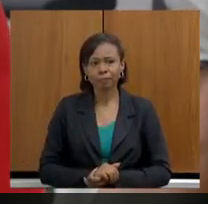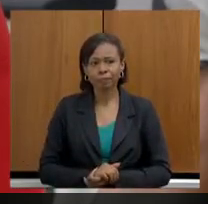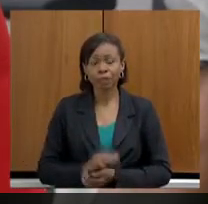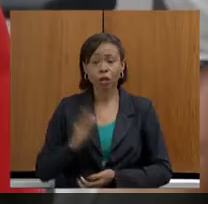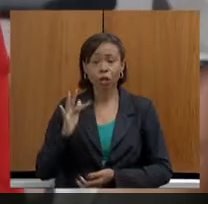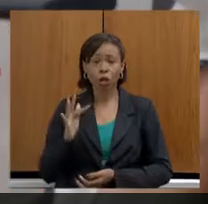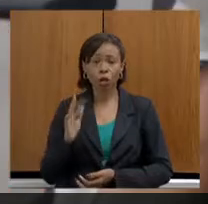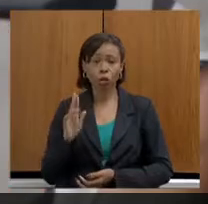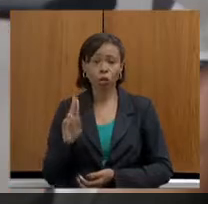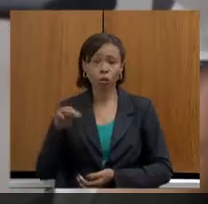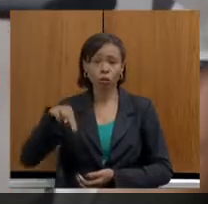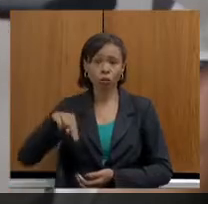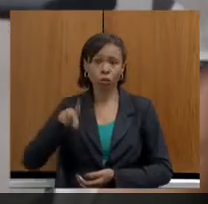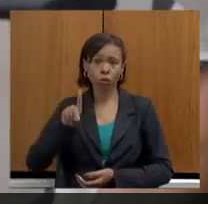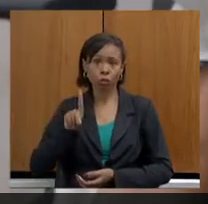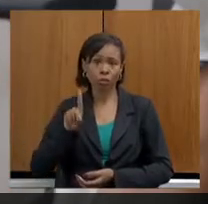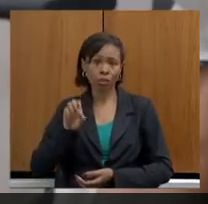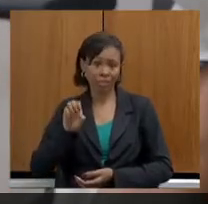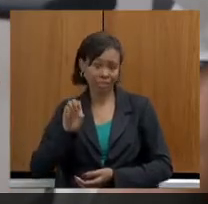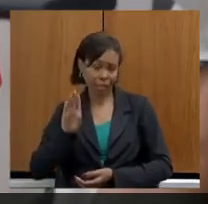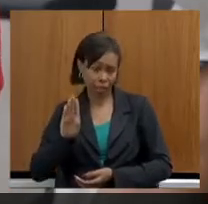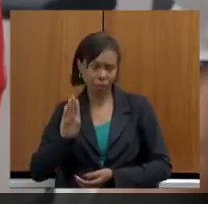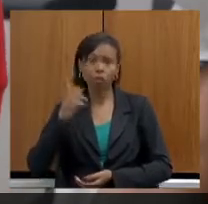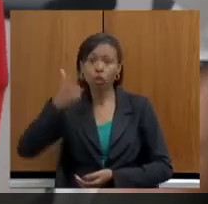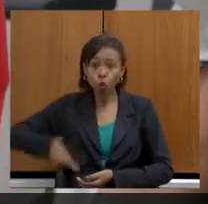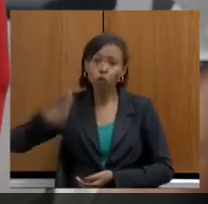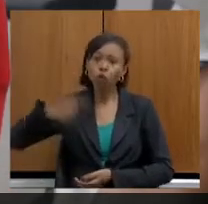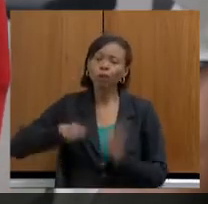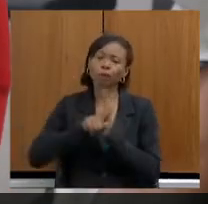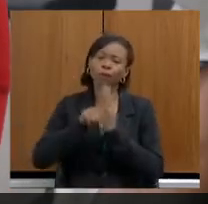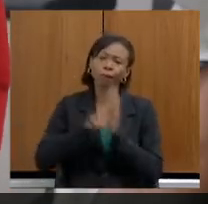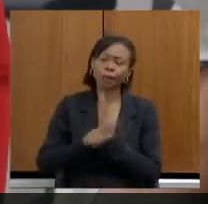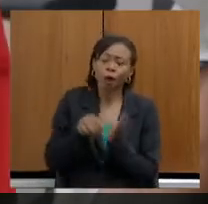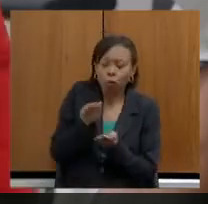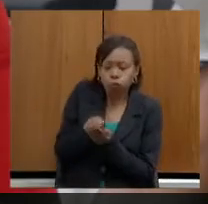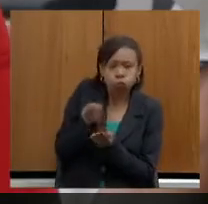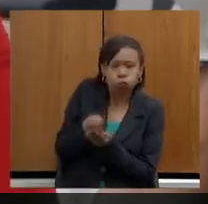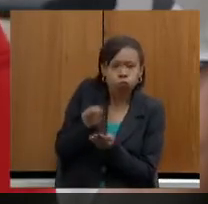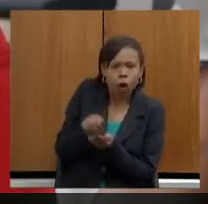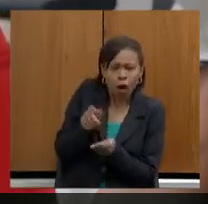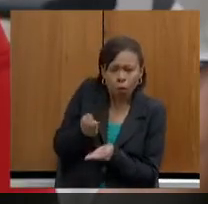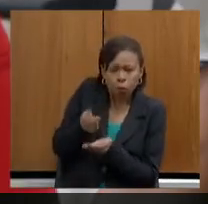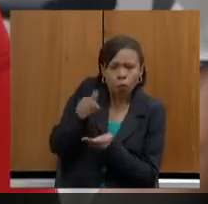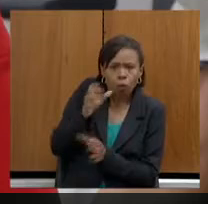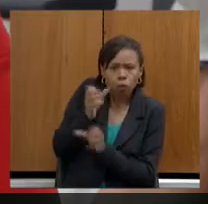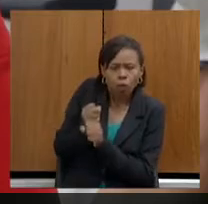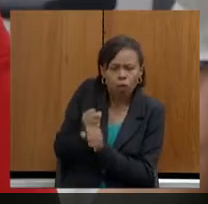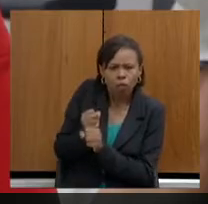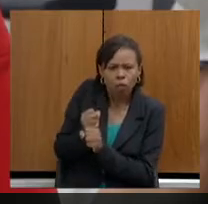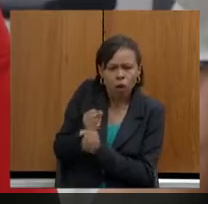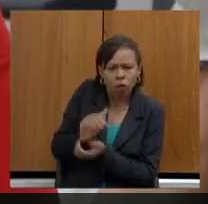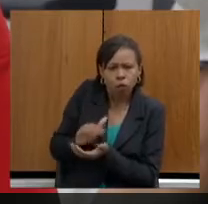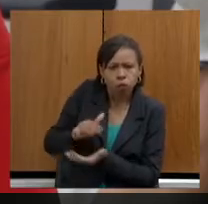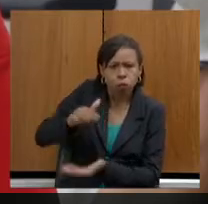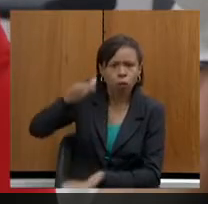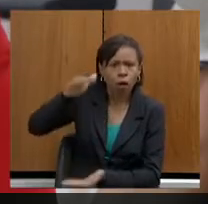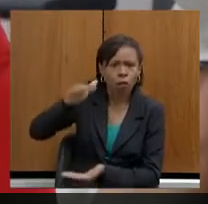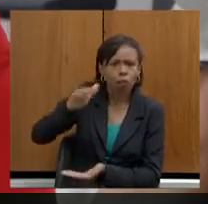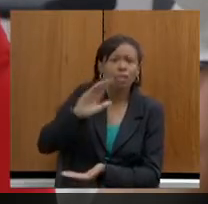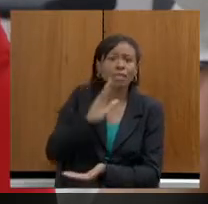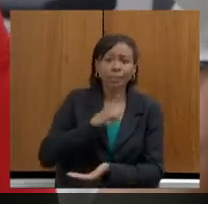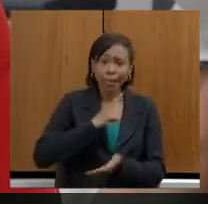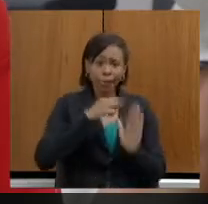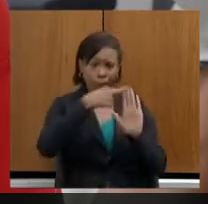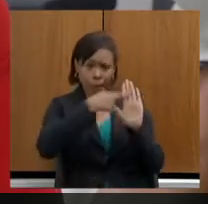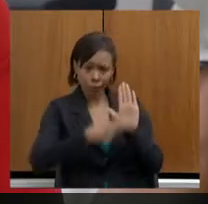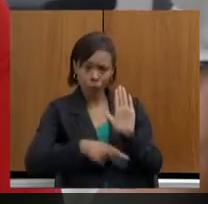o fundeb nós estamos fazendo essa pergunta reiteradamente saldo financeiro acumulado está escrito gente no relatório do